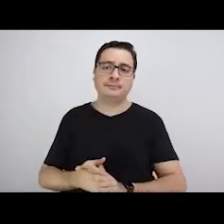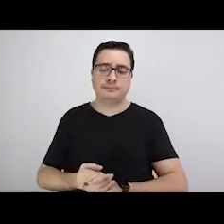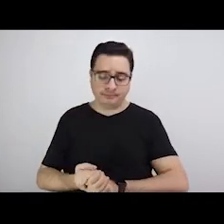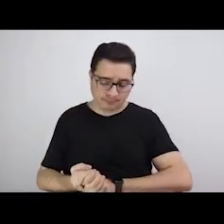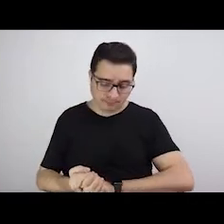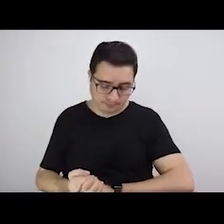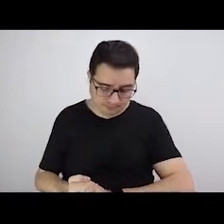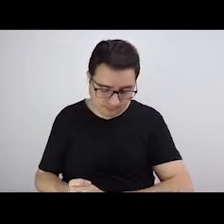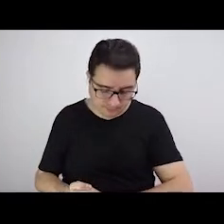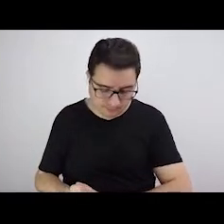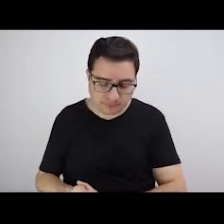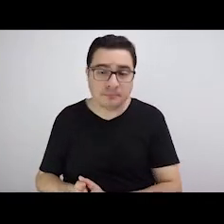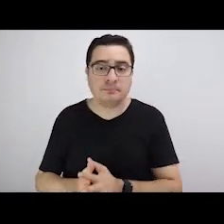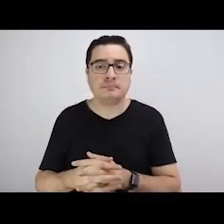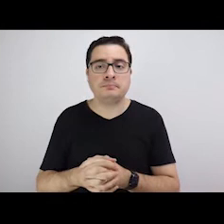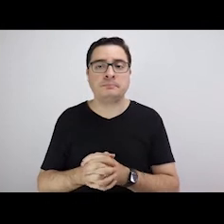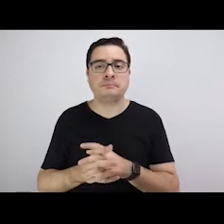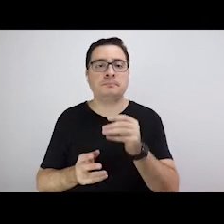Exatamente.